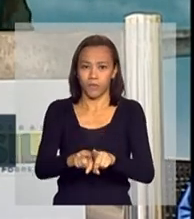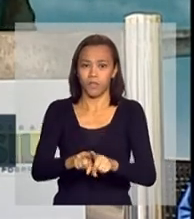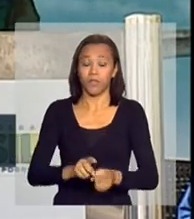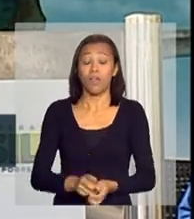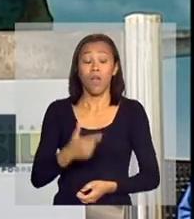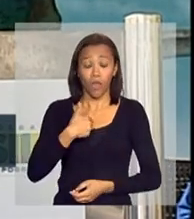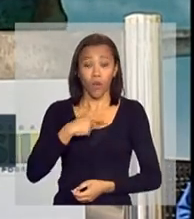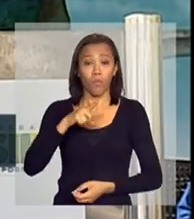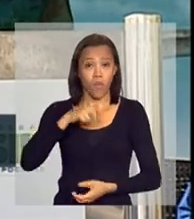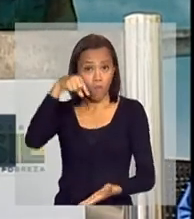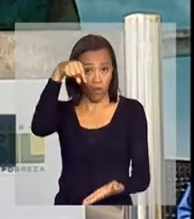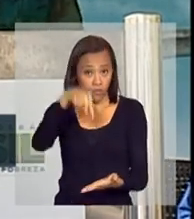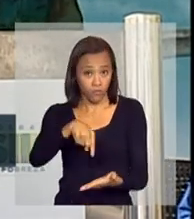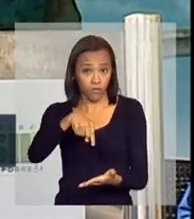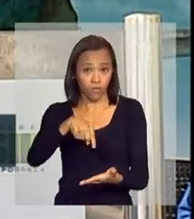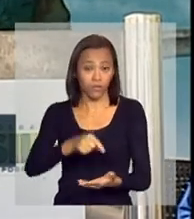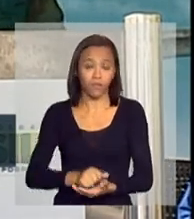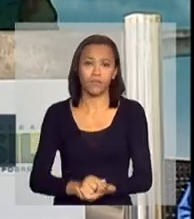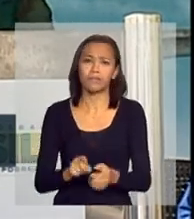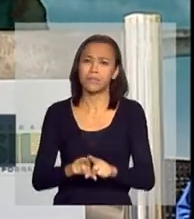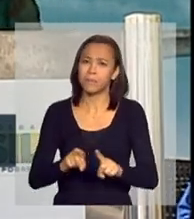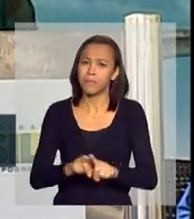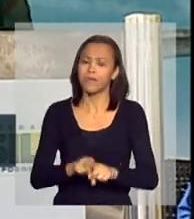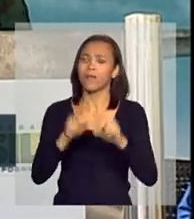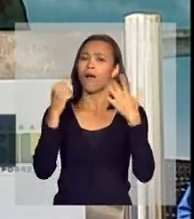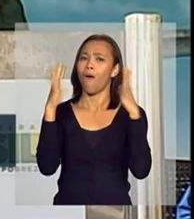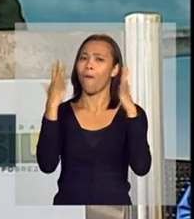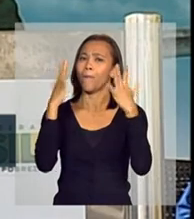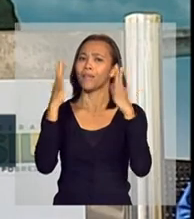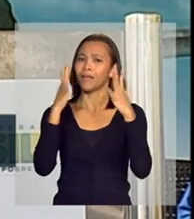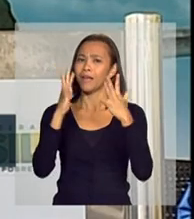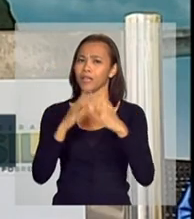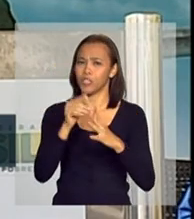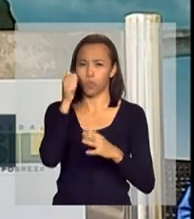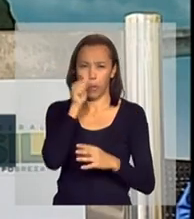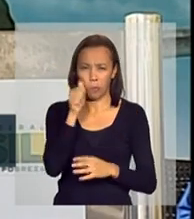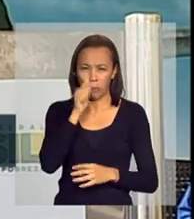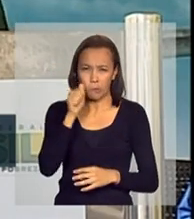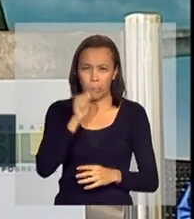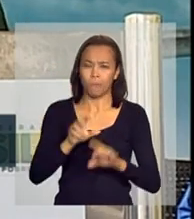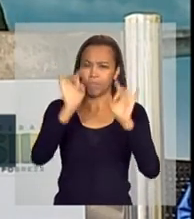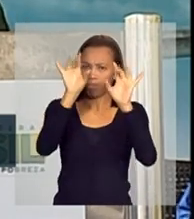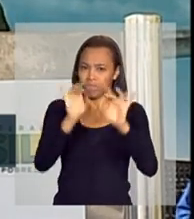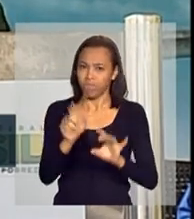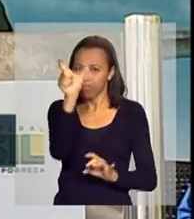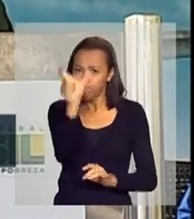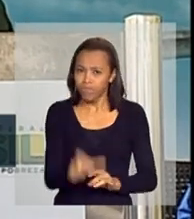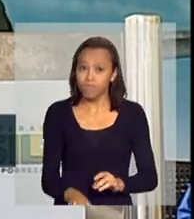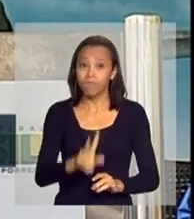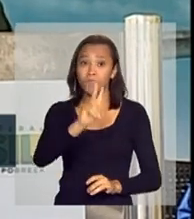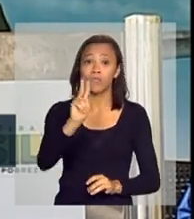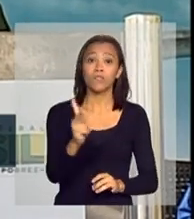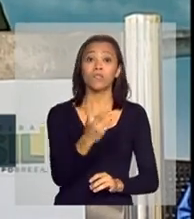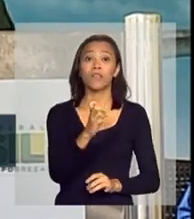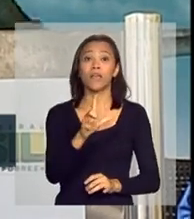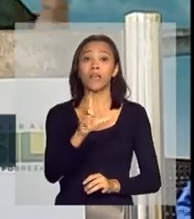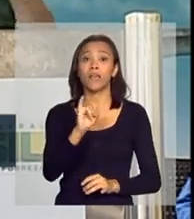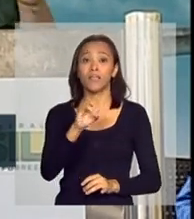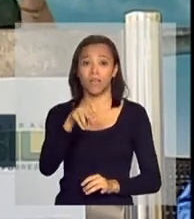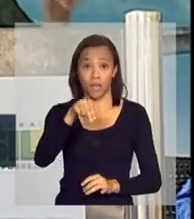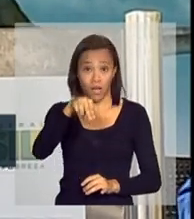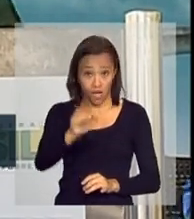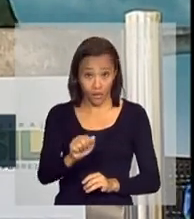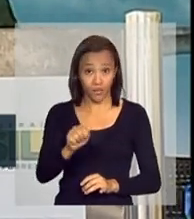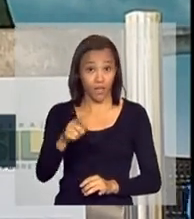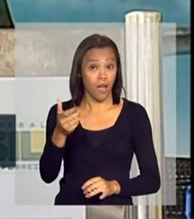também aqui de fazer uma homenagem a uma grande mulher, que é a Eliana Aquino, a